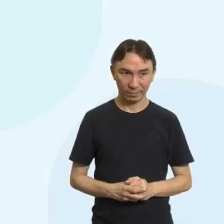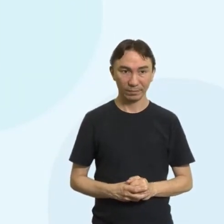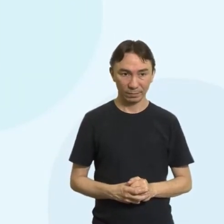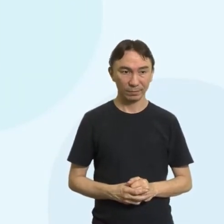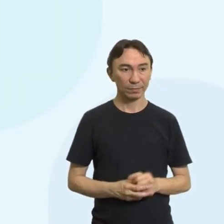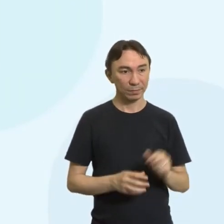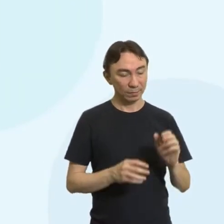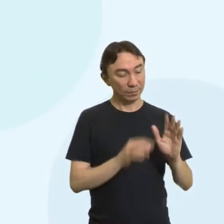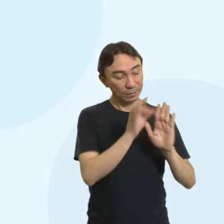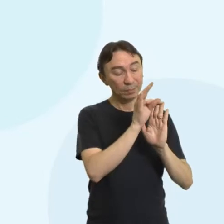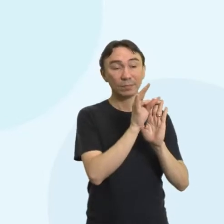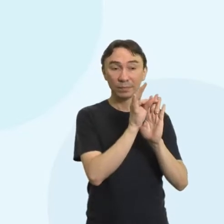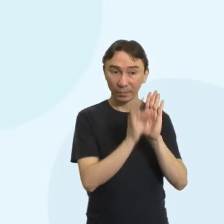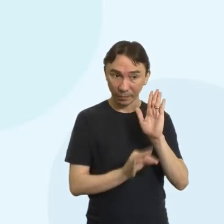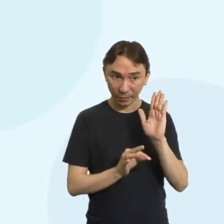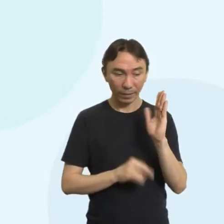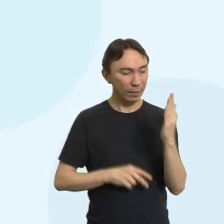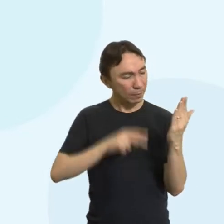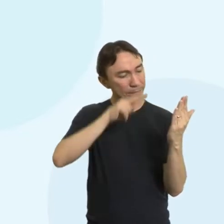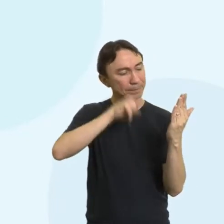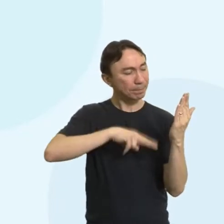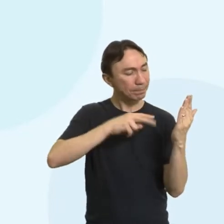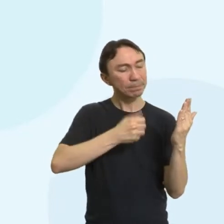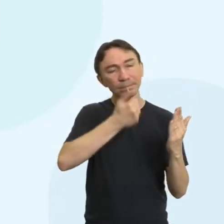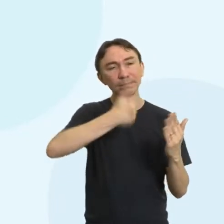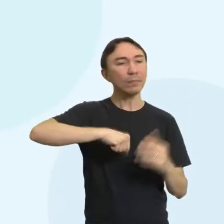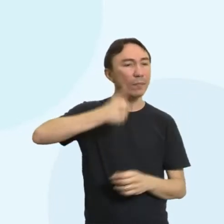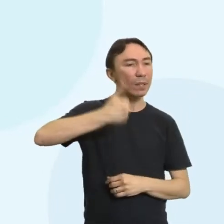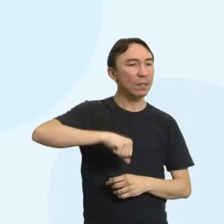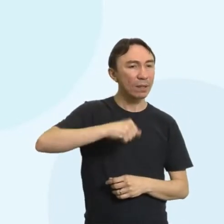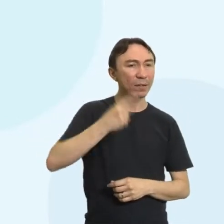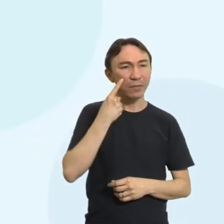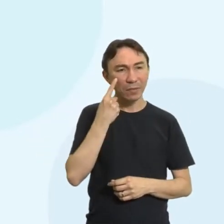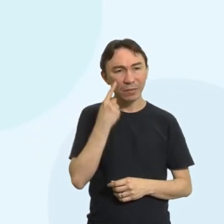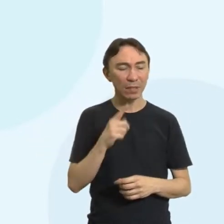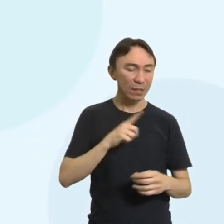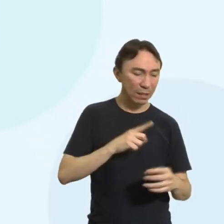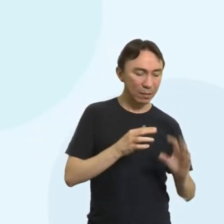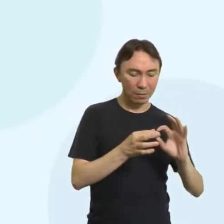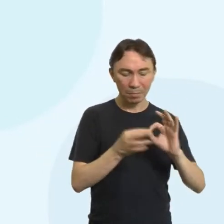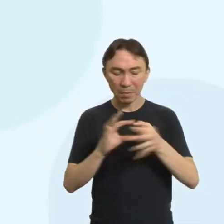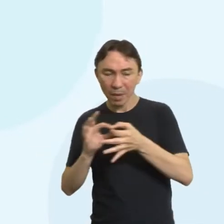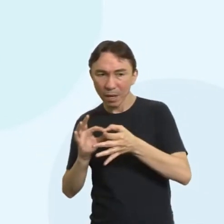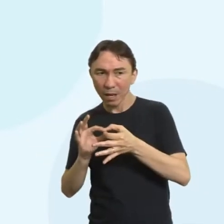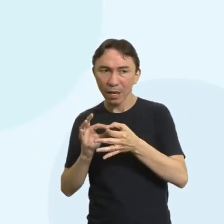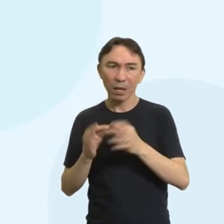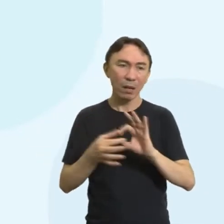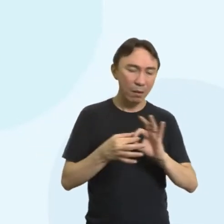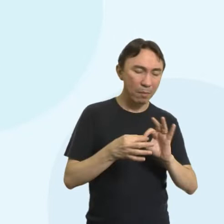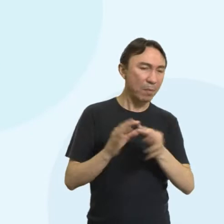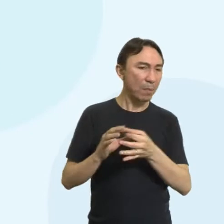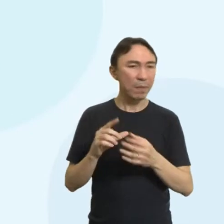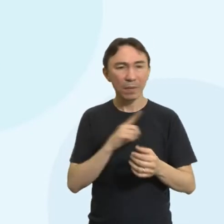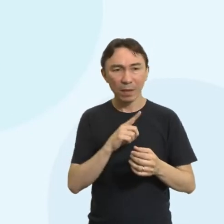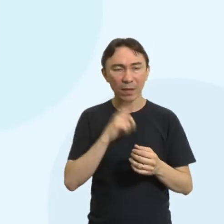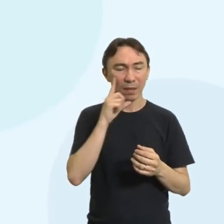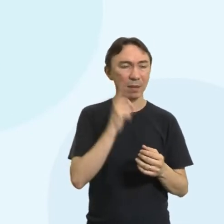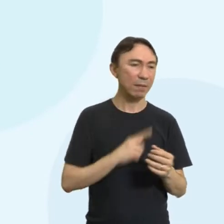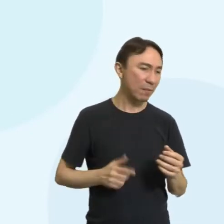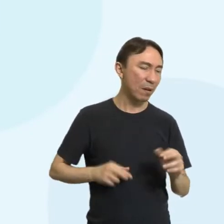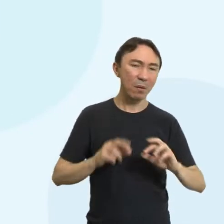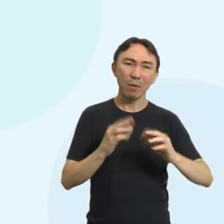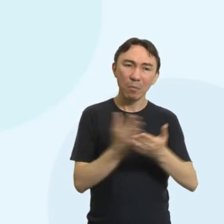texto, ali verificando as questões de coesão e coerência, então o uso de pronomes, de sinônimos,